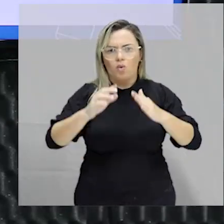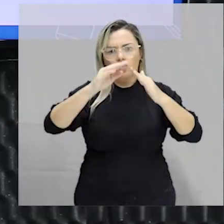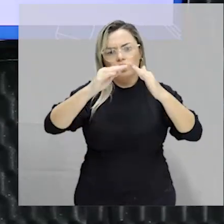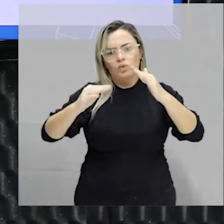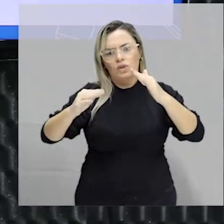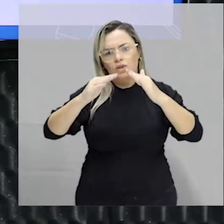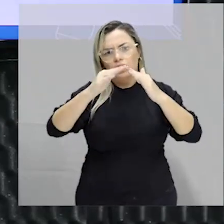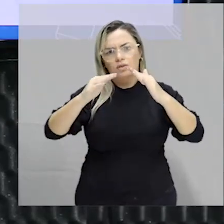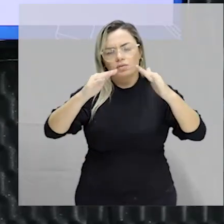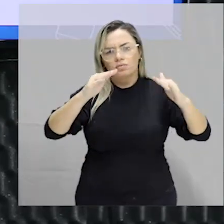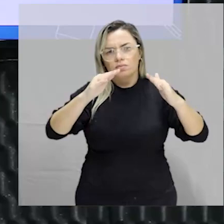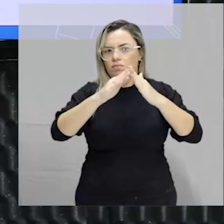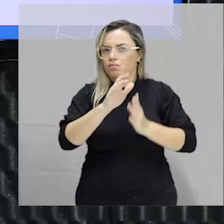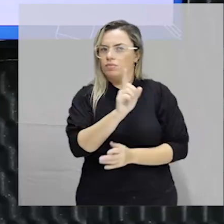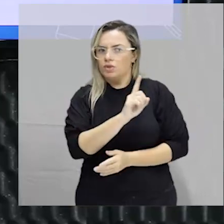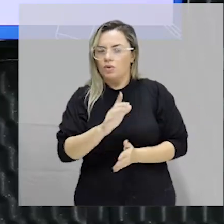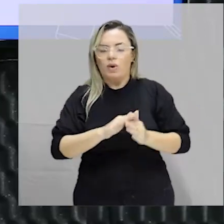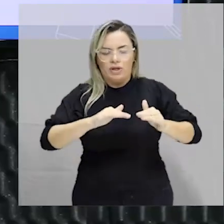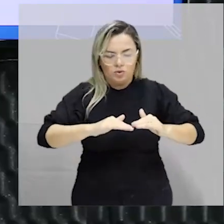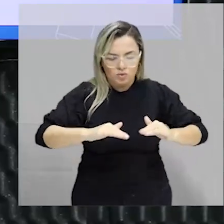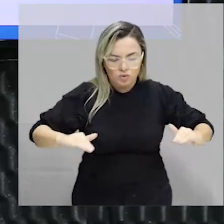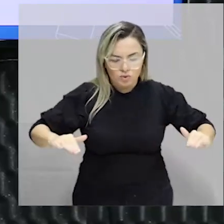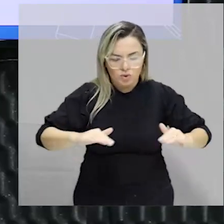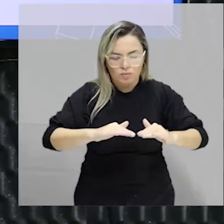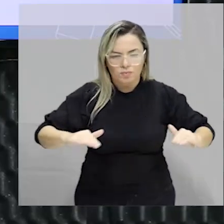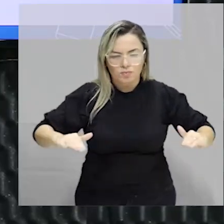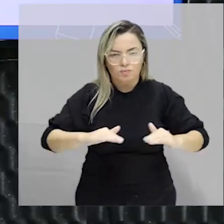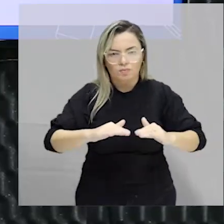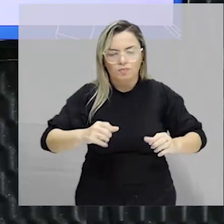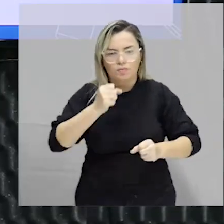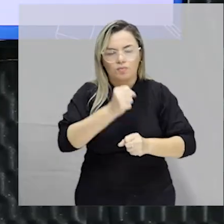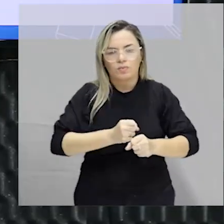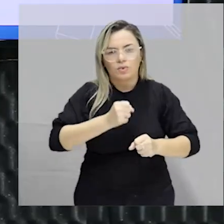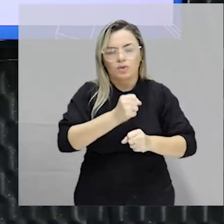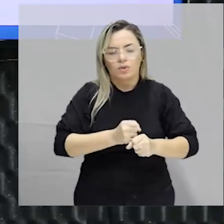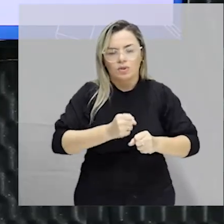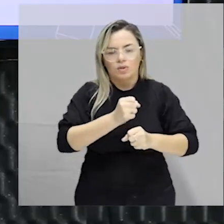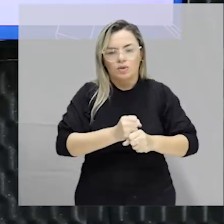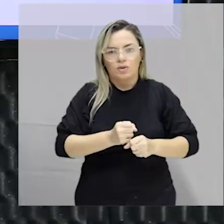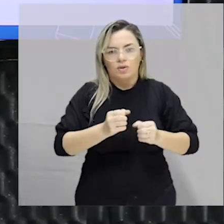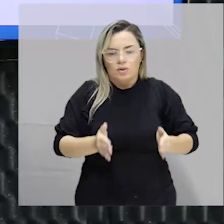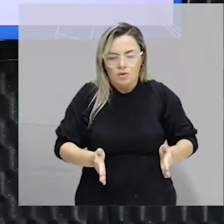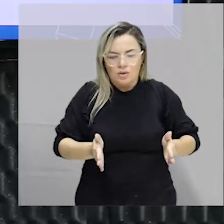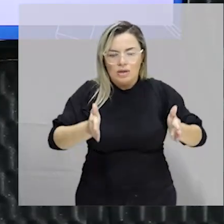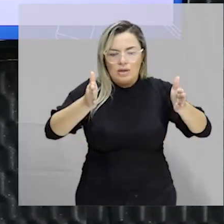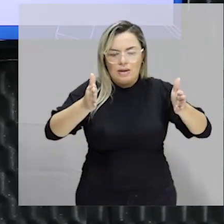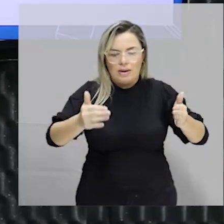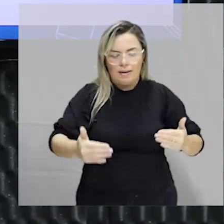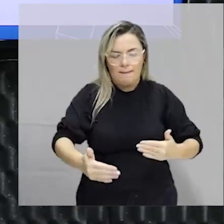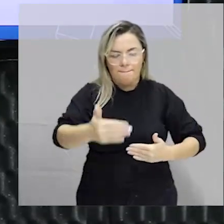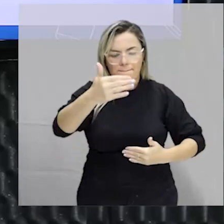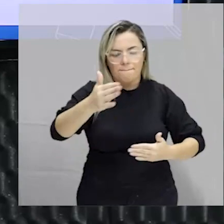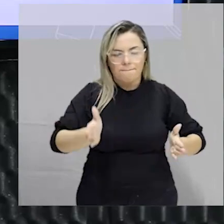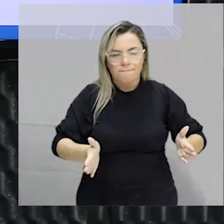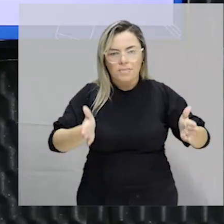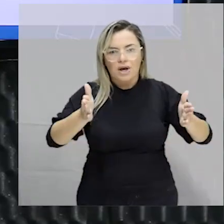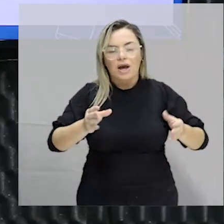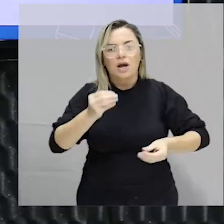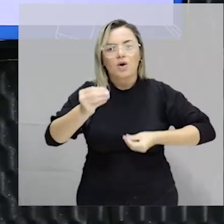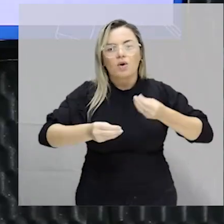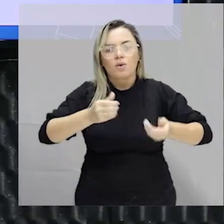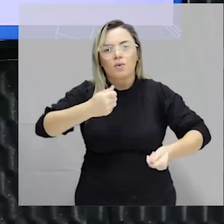fundação, né? Do piso. E aí sobre esse chão se ergue os pilares da casa. É como se a